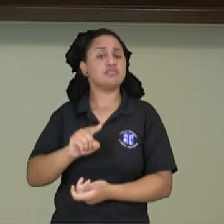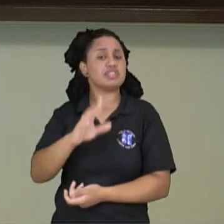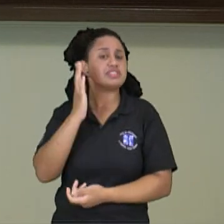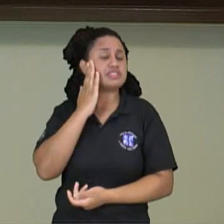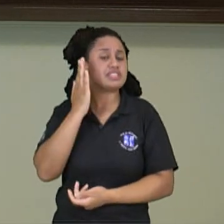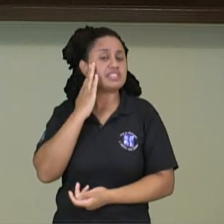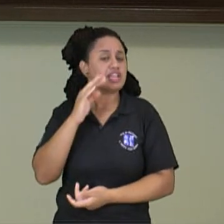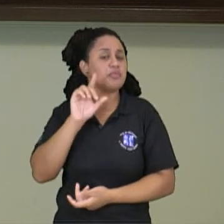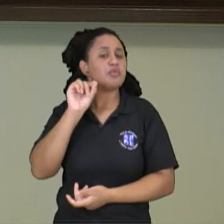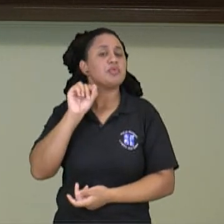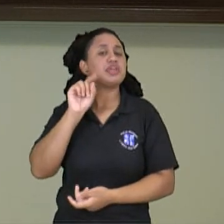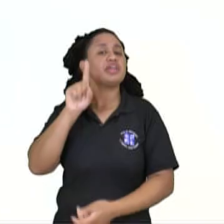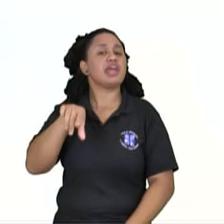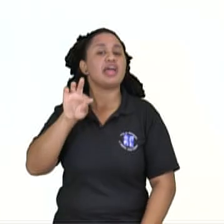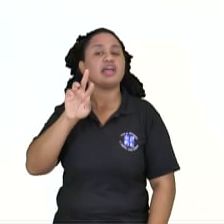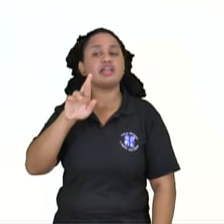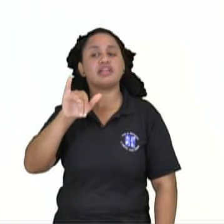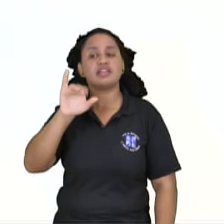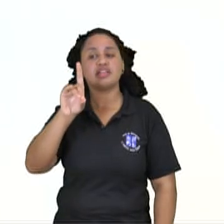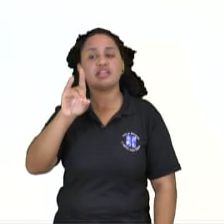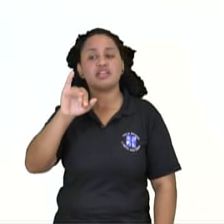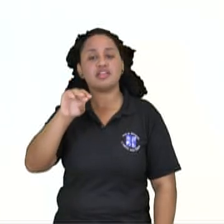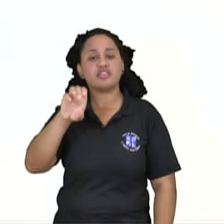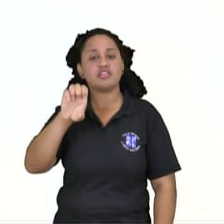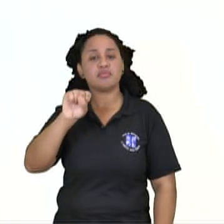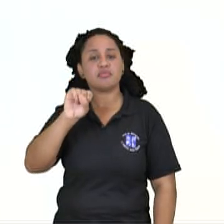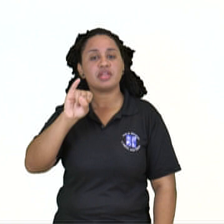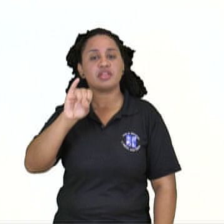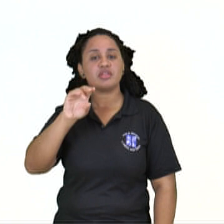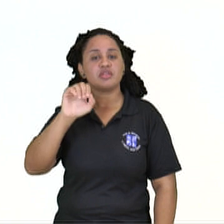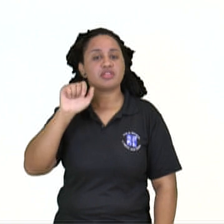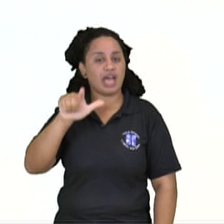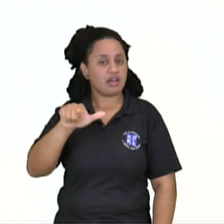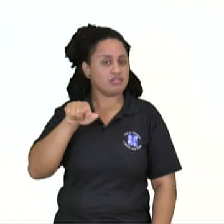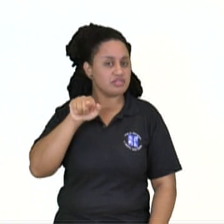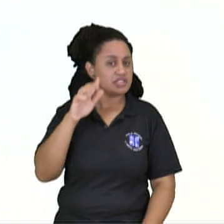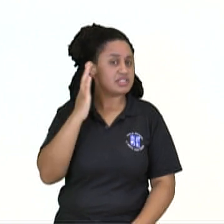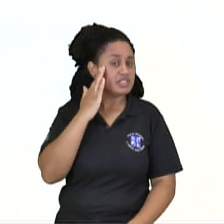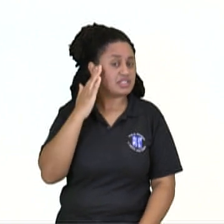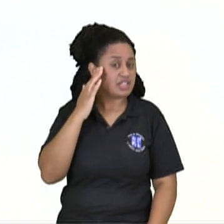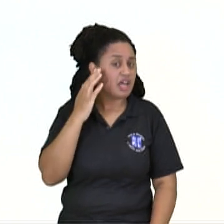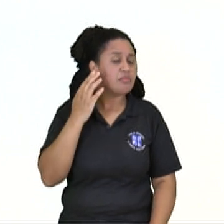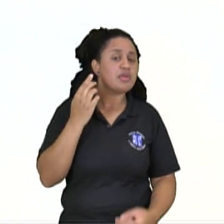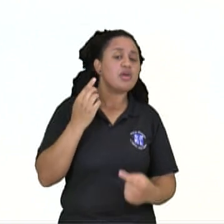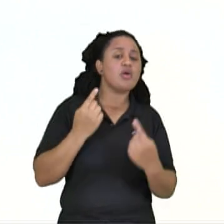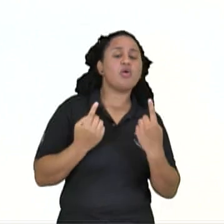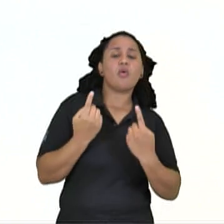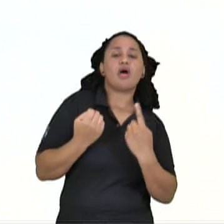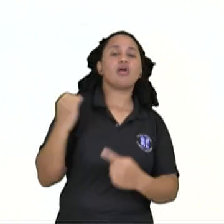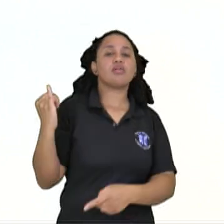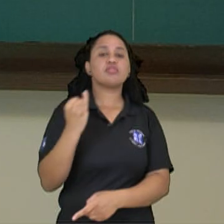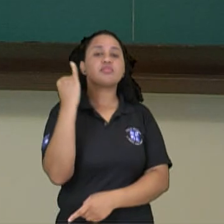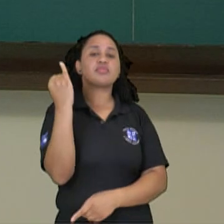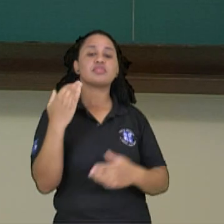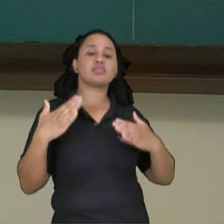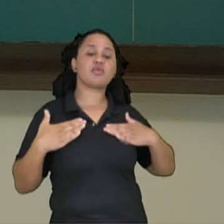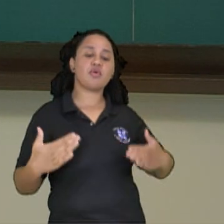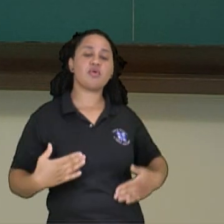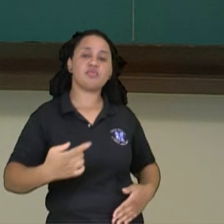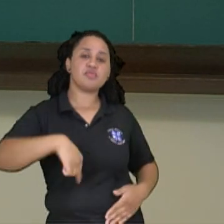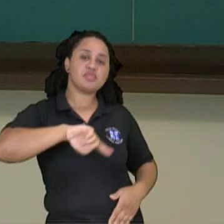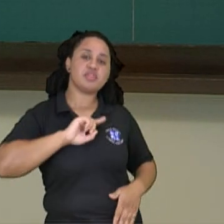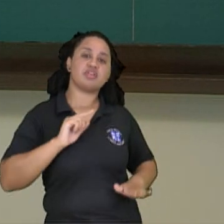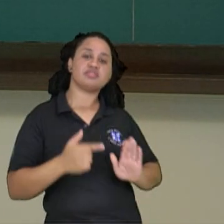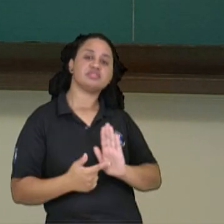um tridimensional? Sabe qual é a importância do nosso corpo na criação